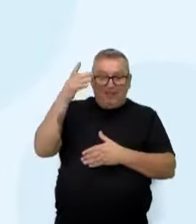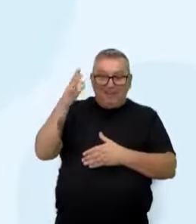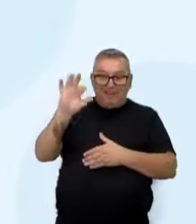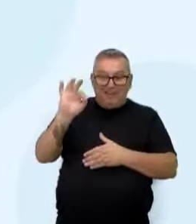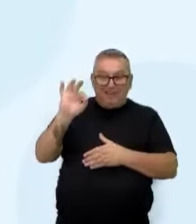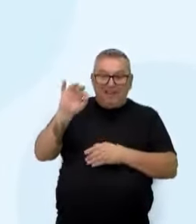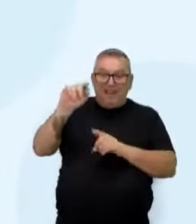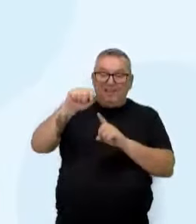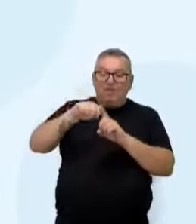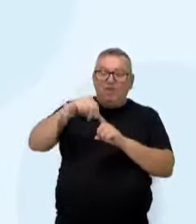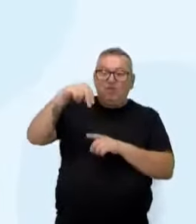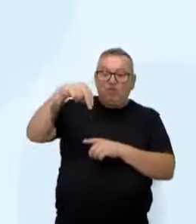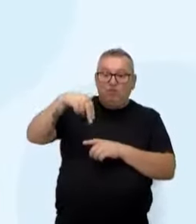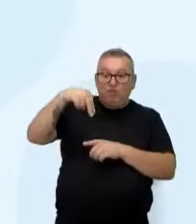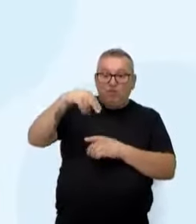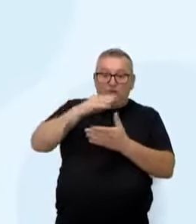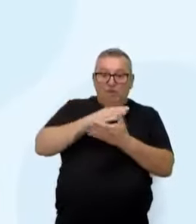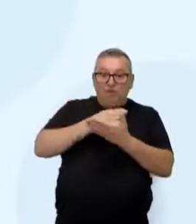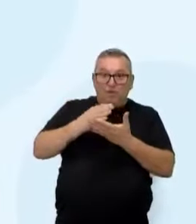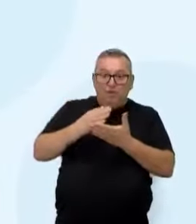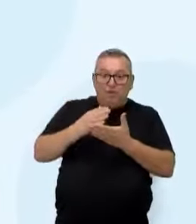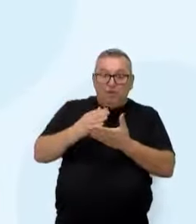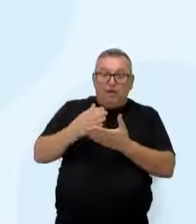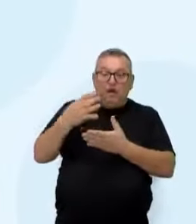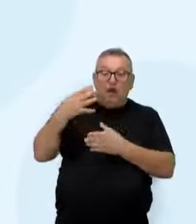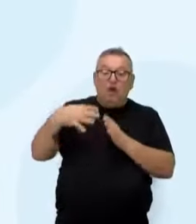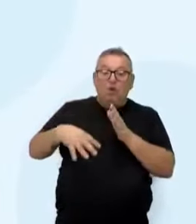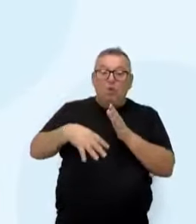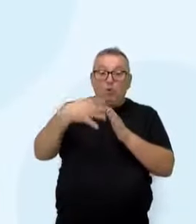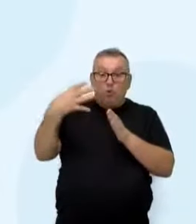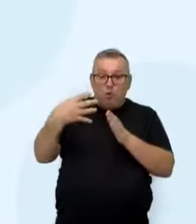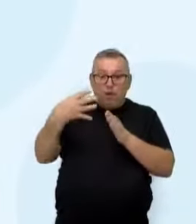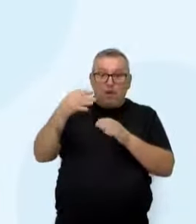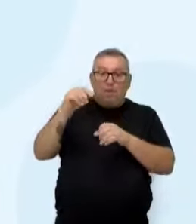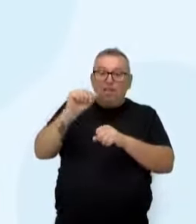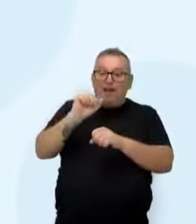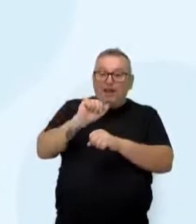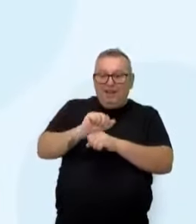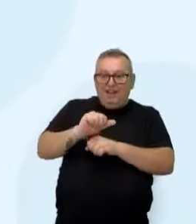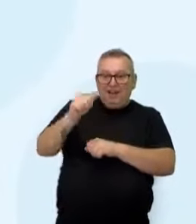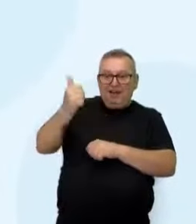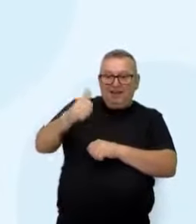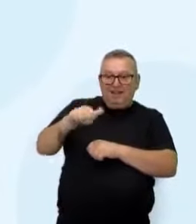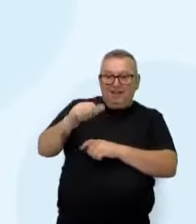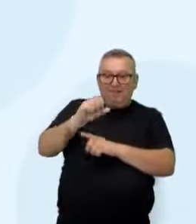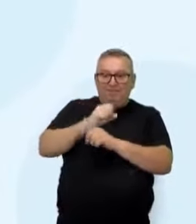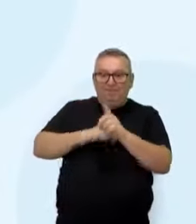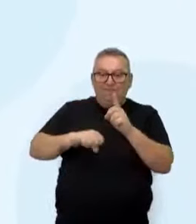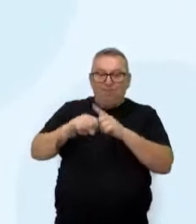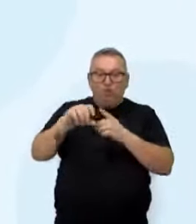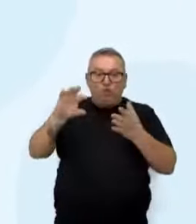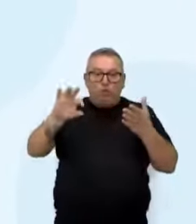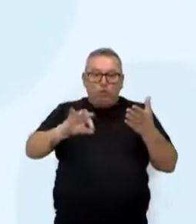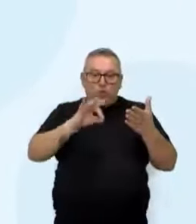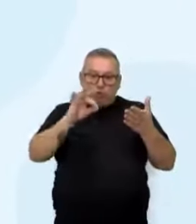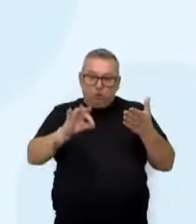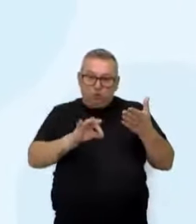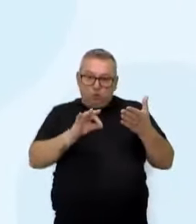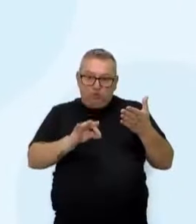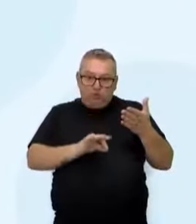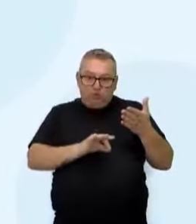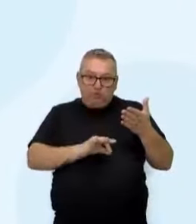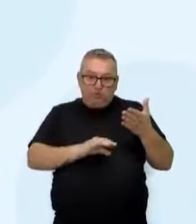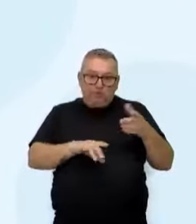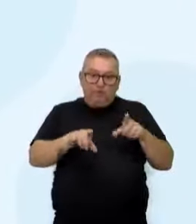novembro, começando a quarta autoavaliação socioemocional, aquela parada para o preenchimento das rubricas. Então, a gente vai lembrar essa